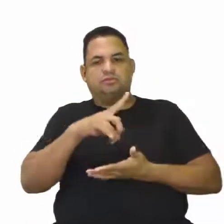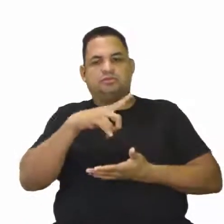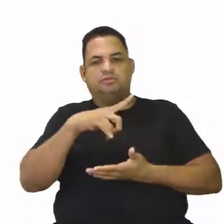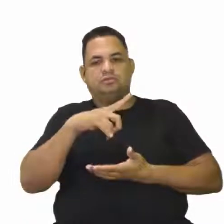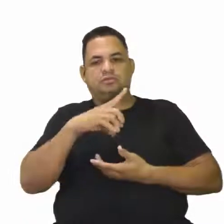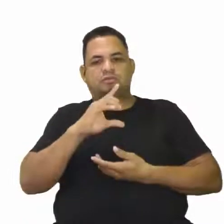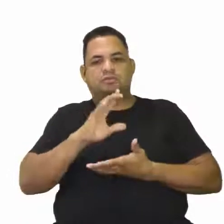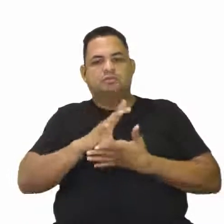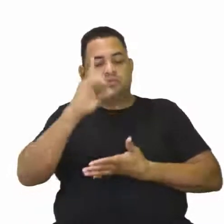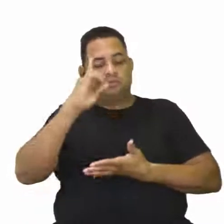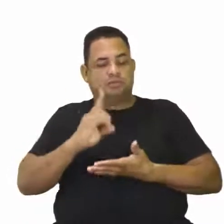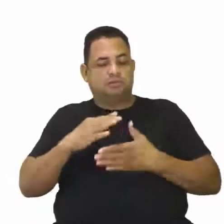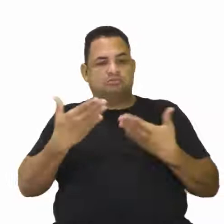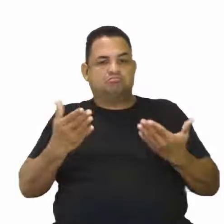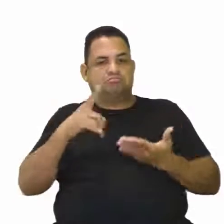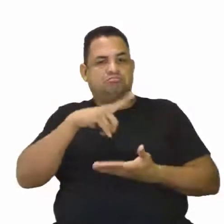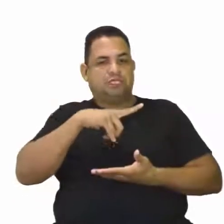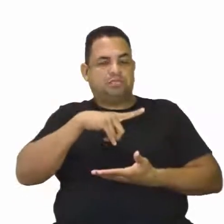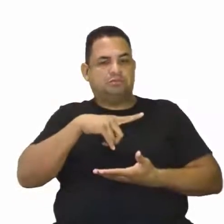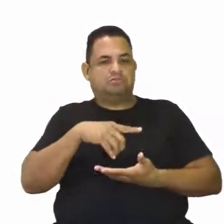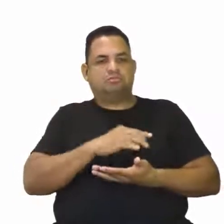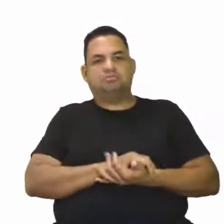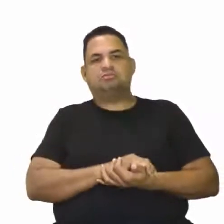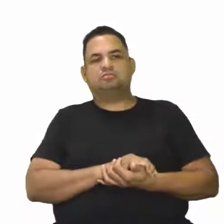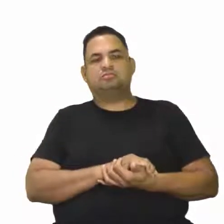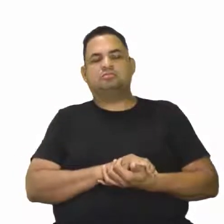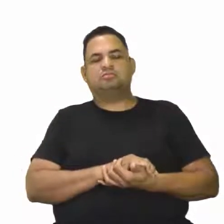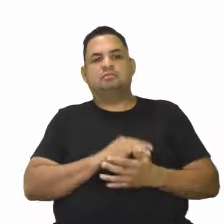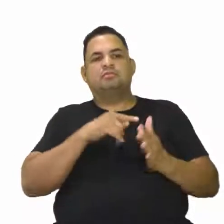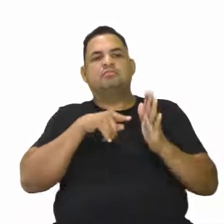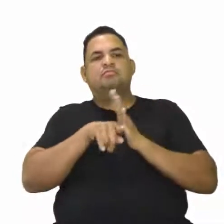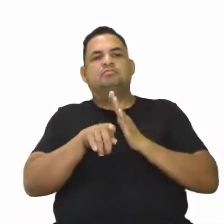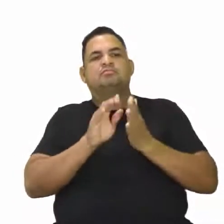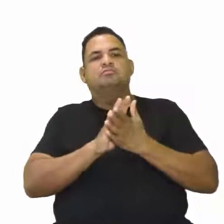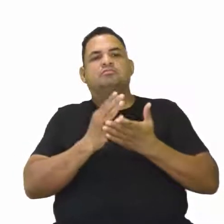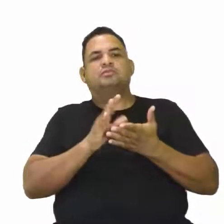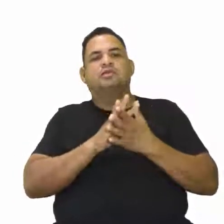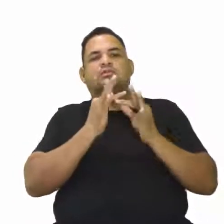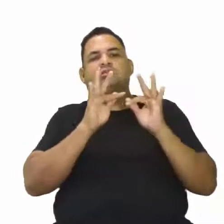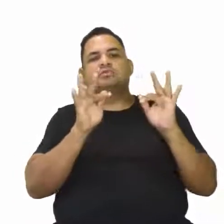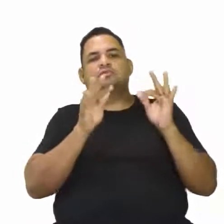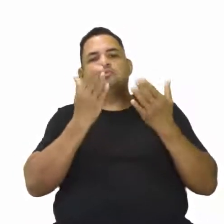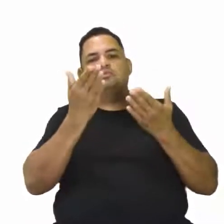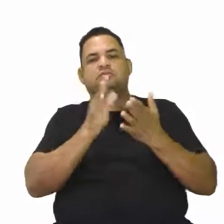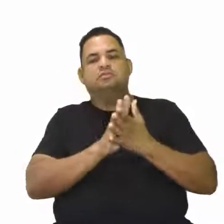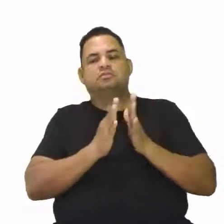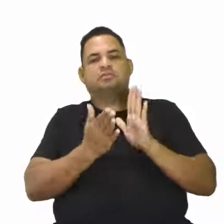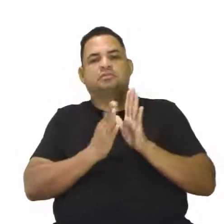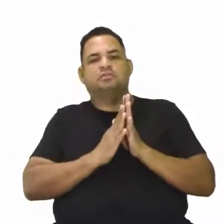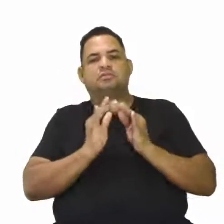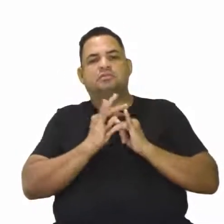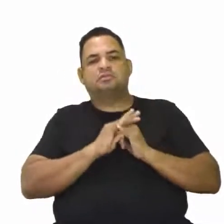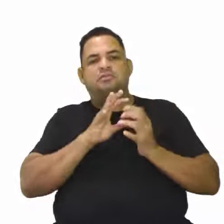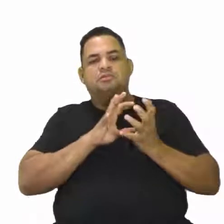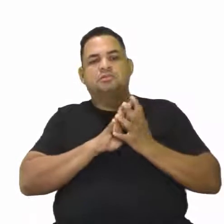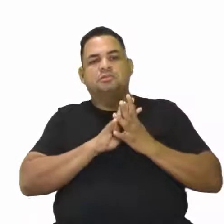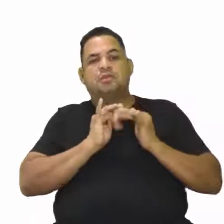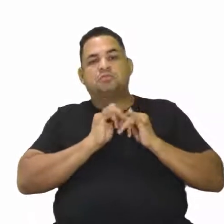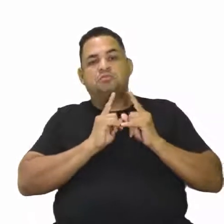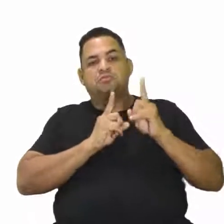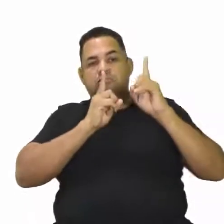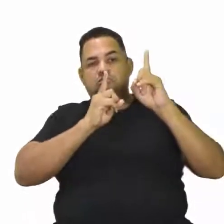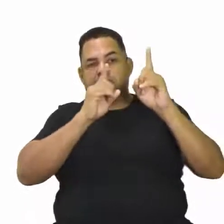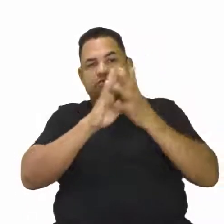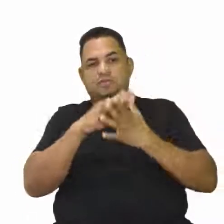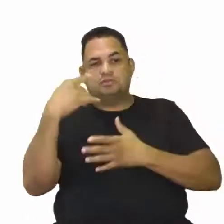confirmar isso na pergunta, olha aqui. Ao elencar algumas frases proferidas durante protestos na